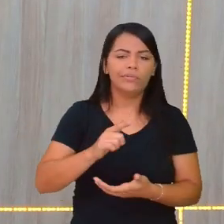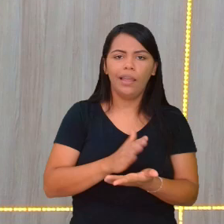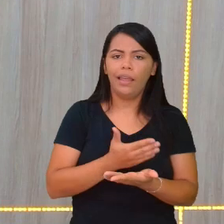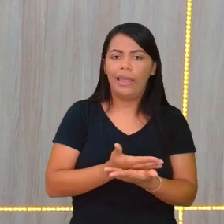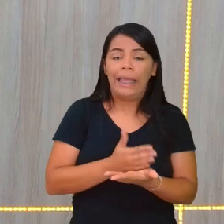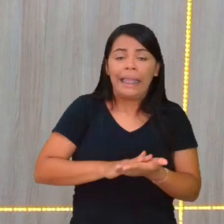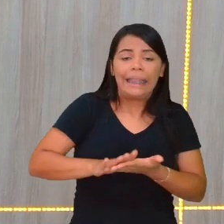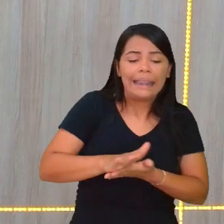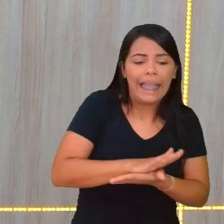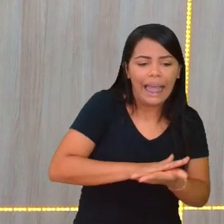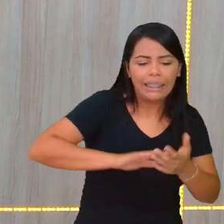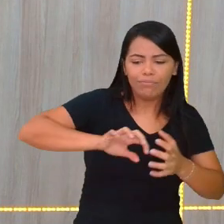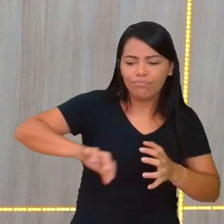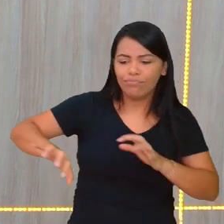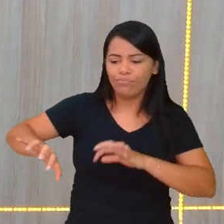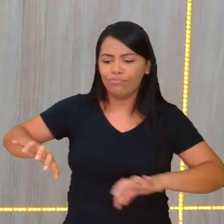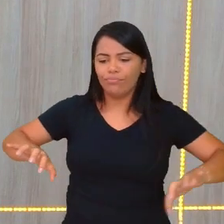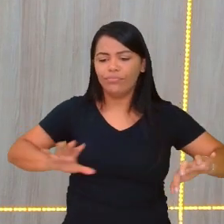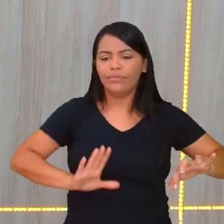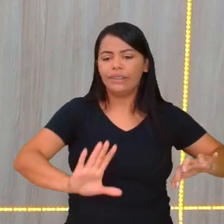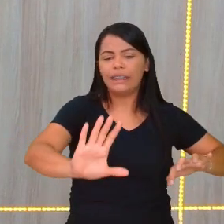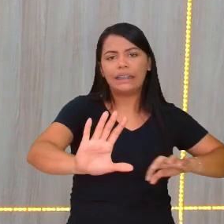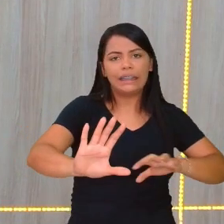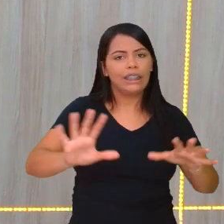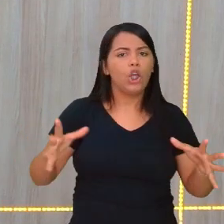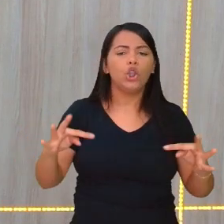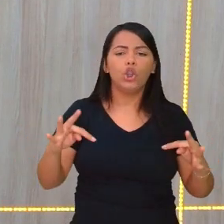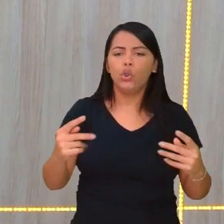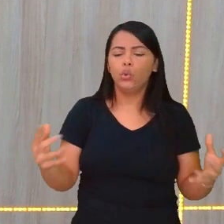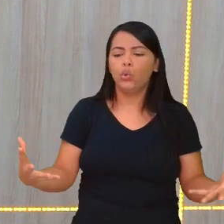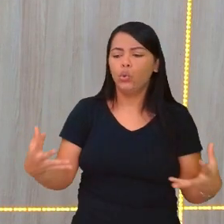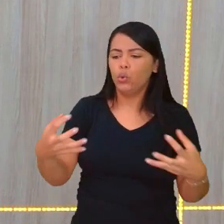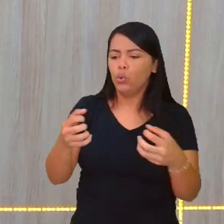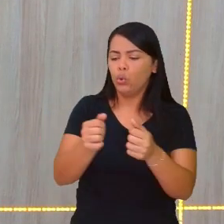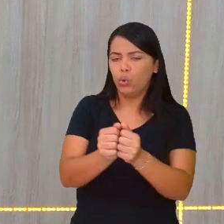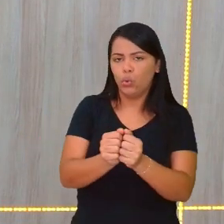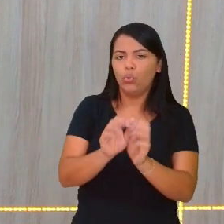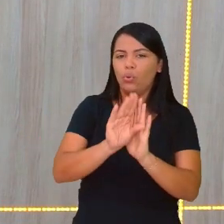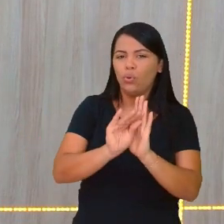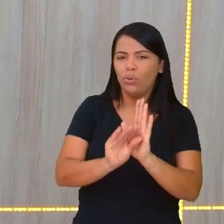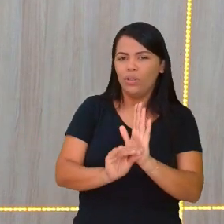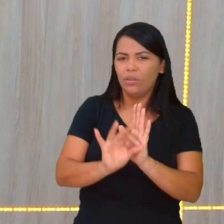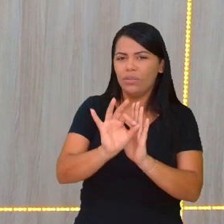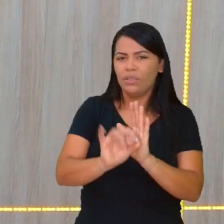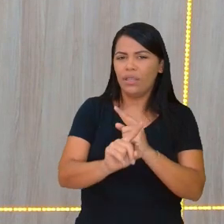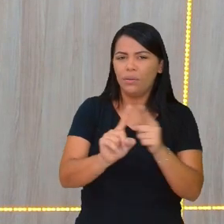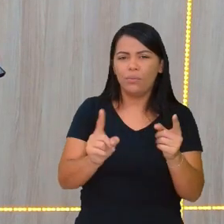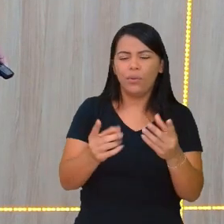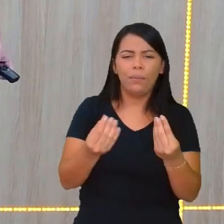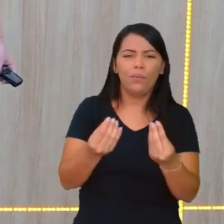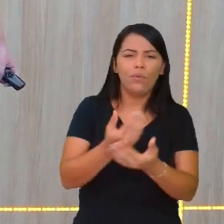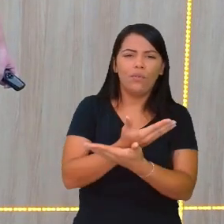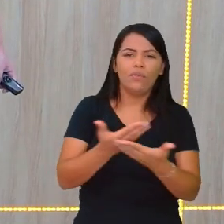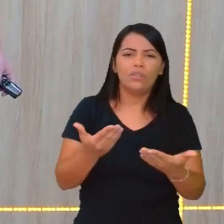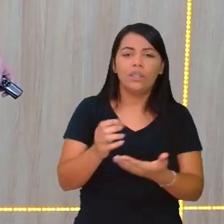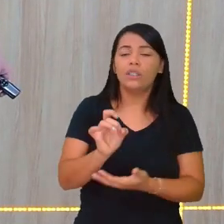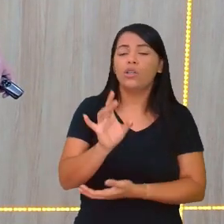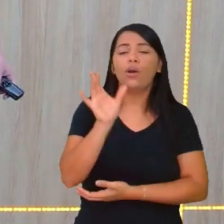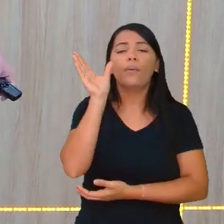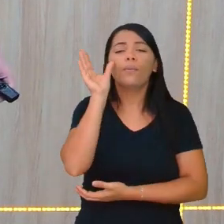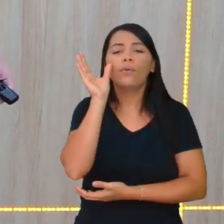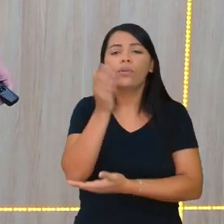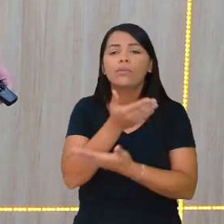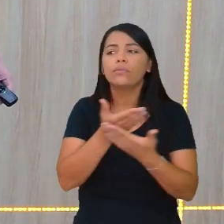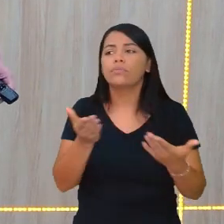aqui, ou o que vocês estão reforçando aqui, despertando, porque muitos de vocês... Só por curiosidade